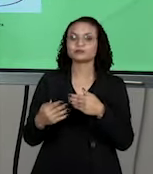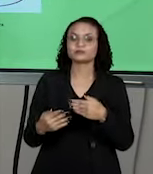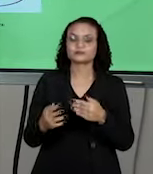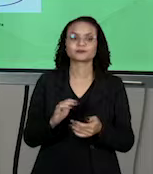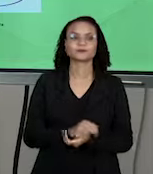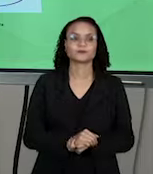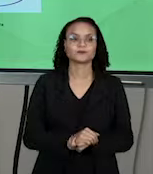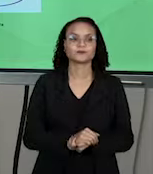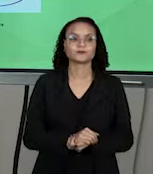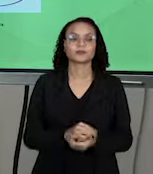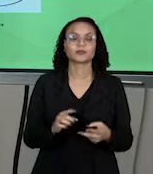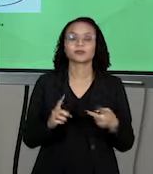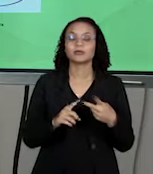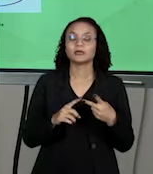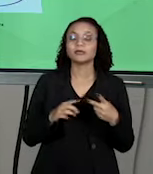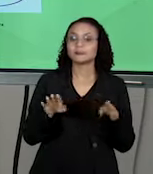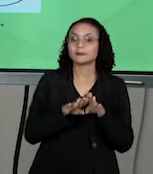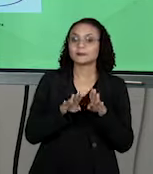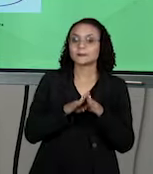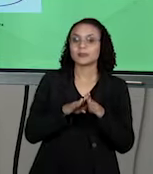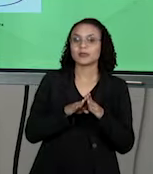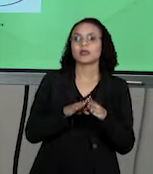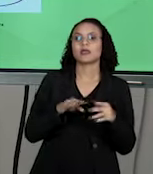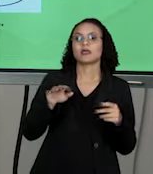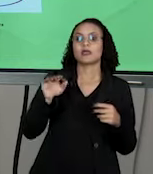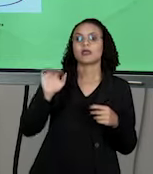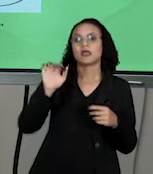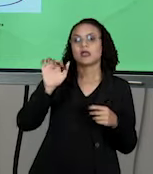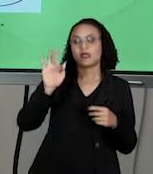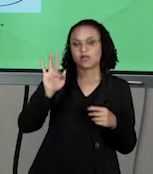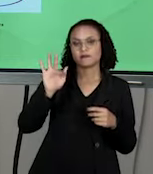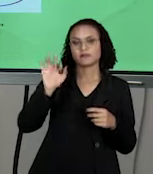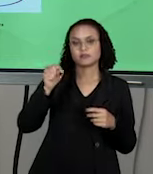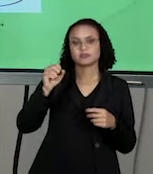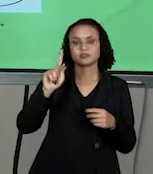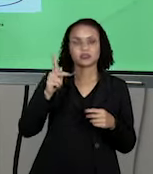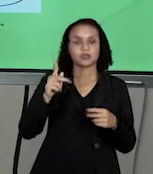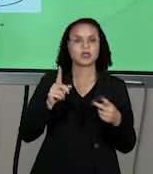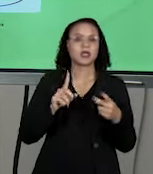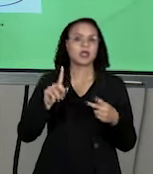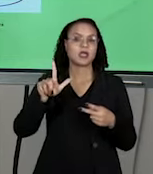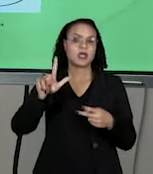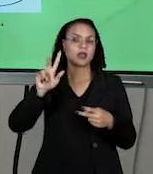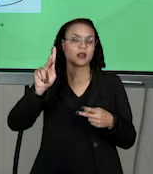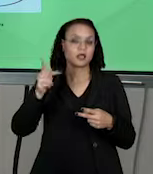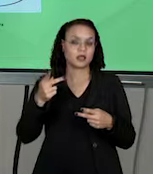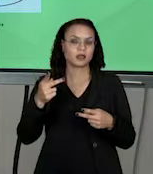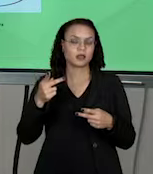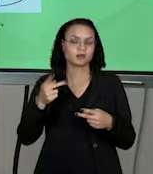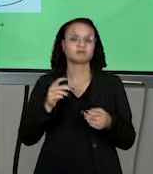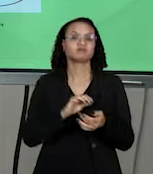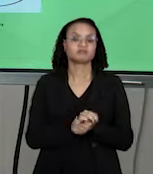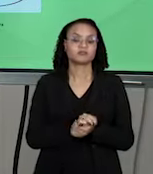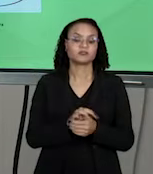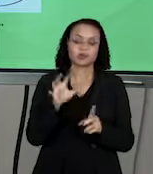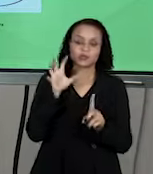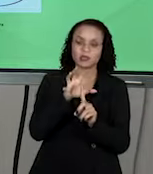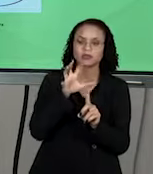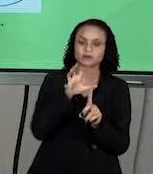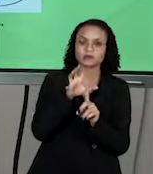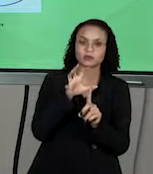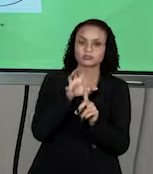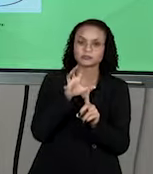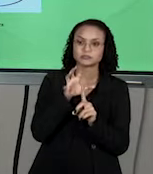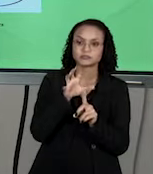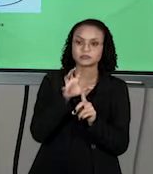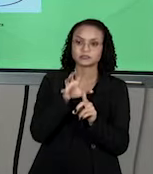gonadotróficos, né, o FSH e o LH, que irão atuar lá nas gônadas, que são ovário e testículo. Então, o